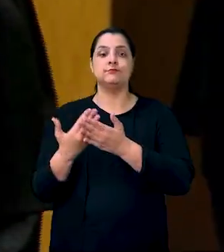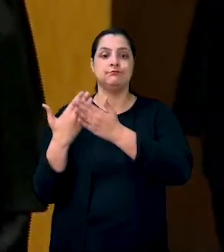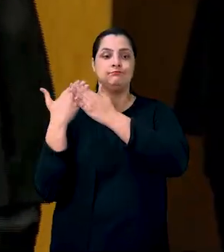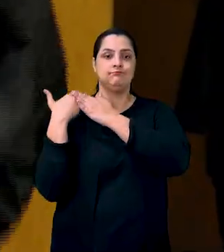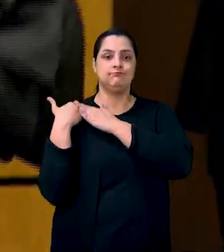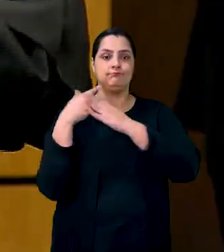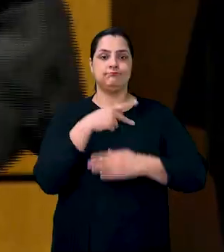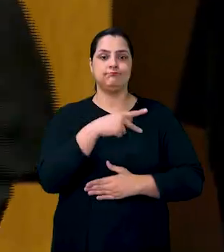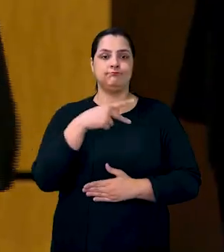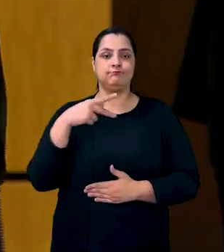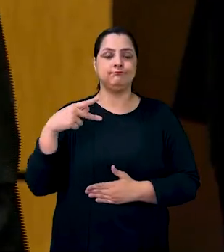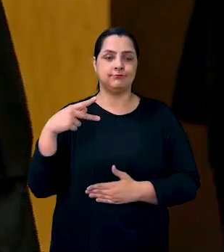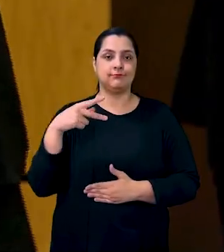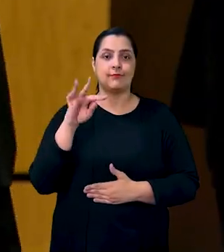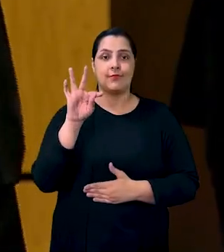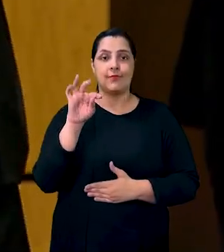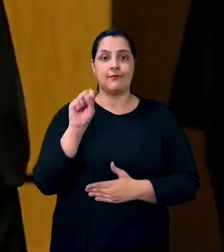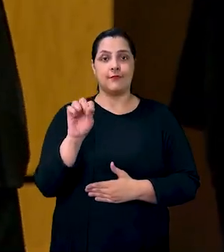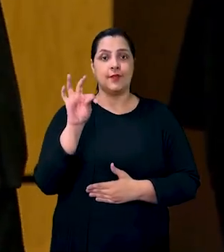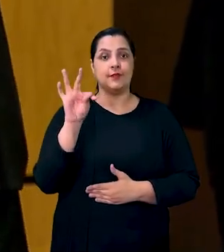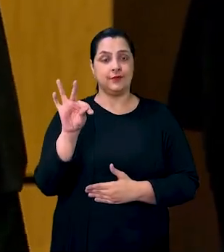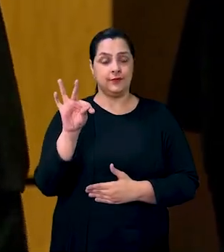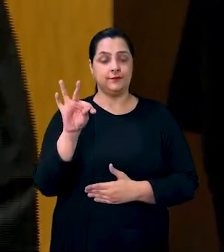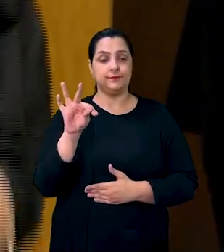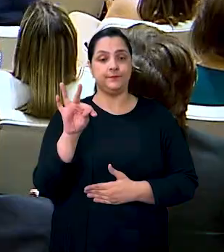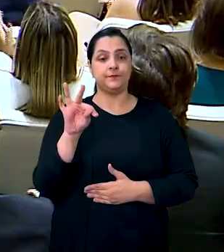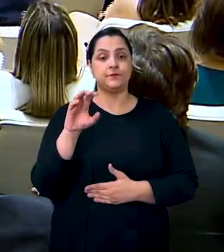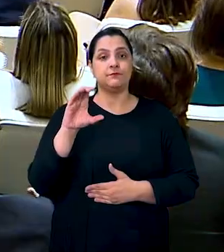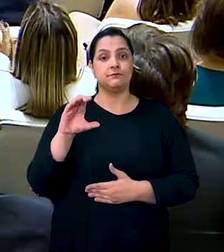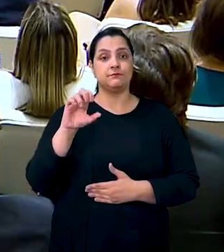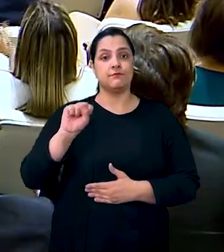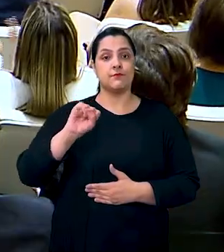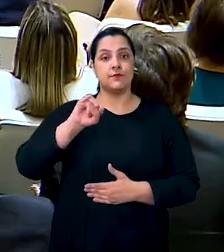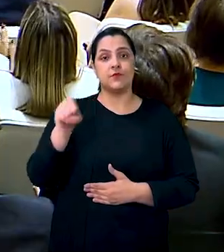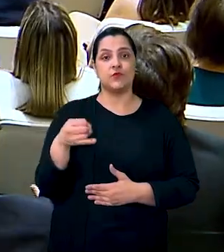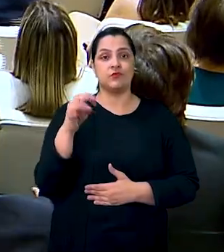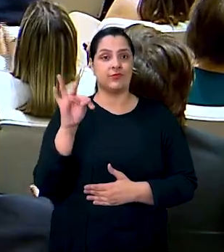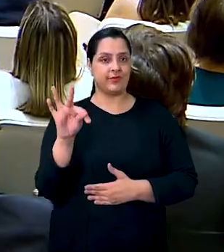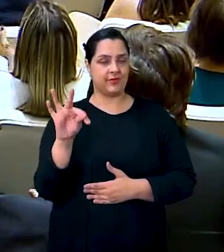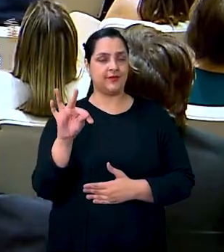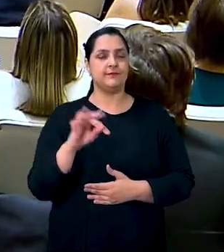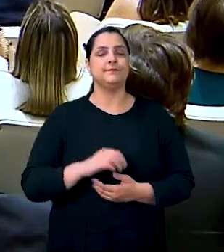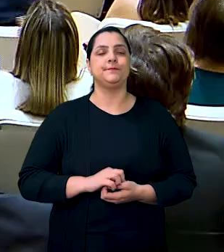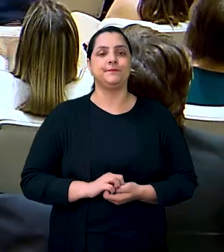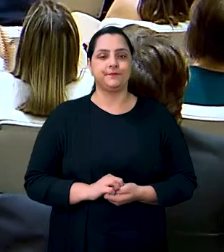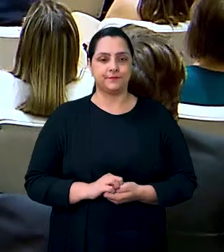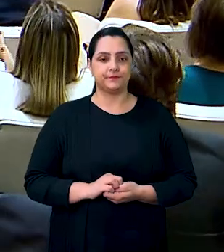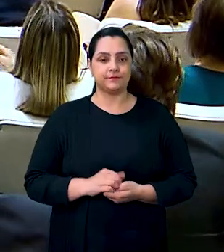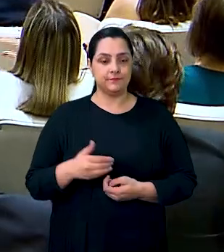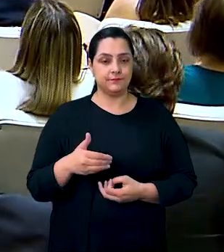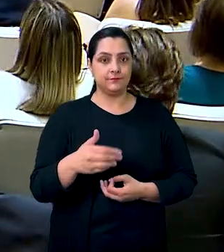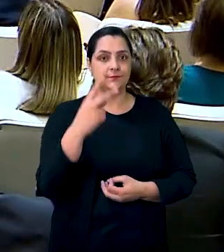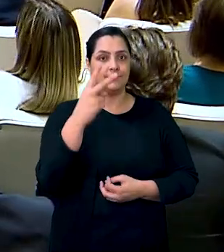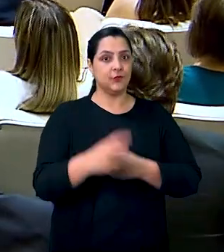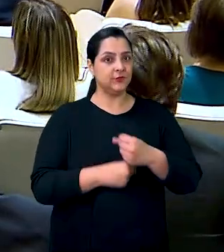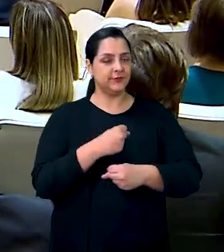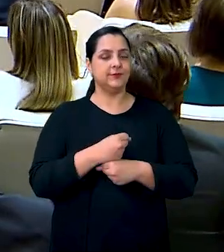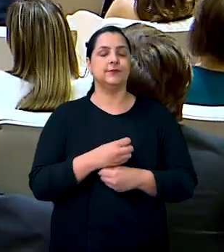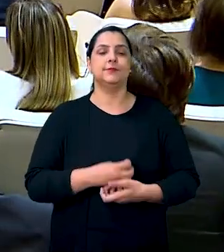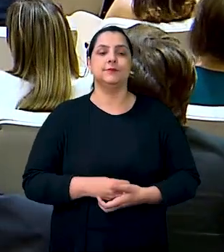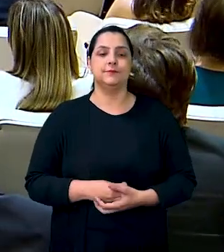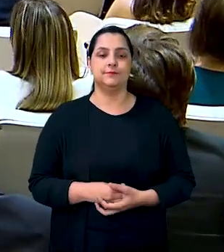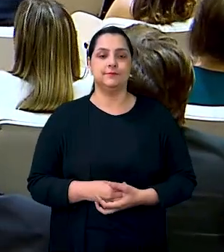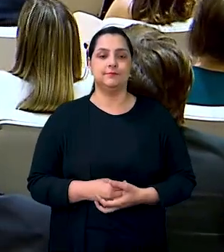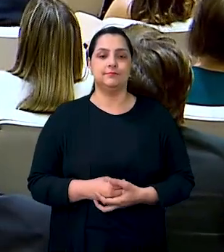a atribuição de presidir o Tribunal Superior do Trabalho e o Conselho Superior da Justiça do Trabalho nos próximos